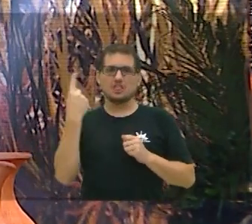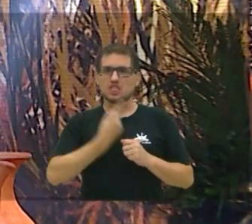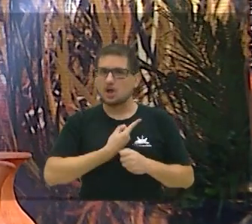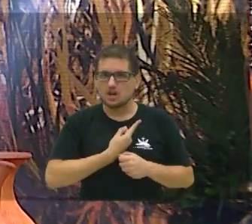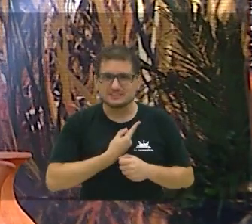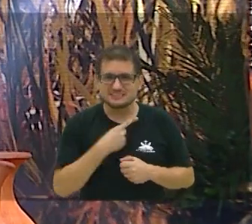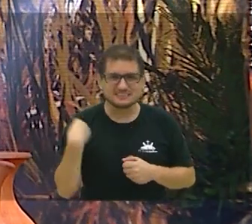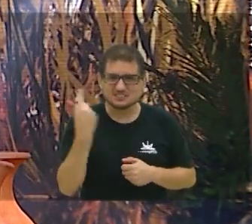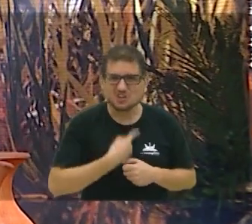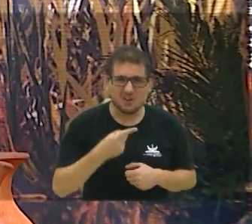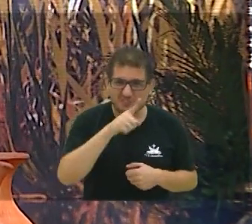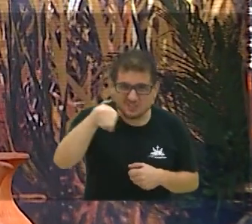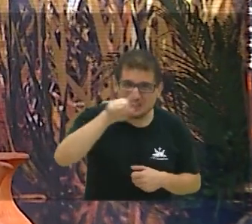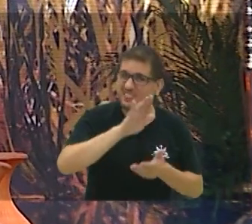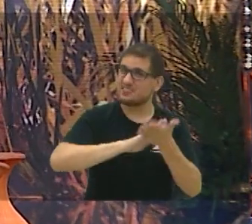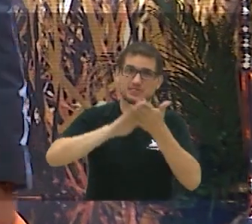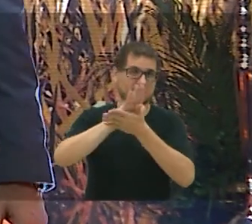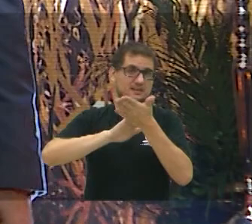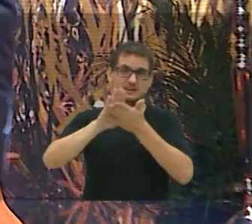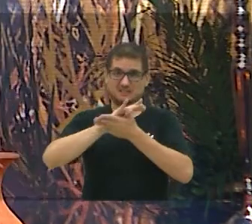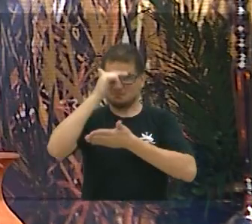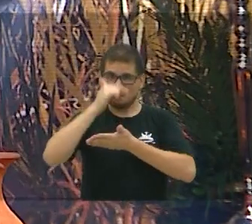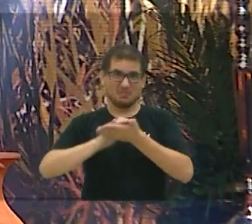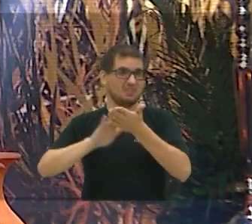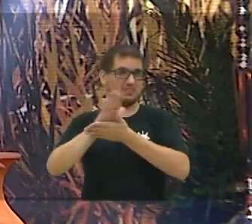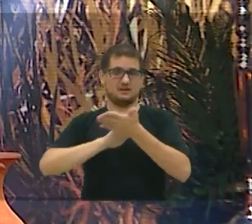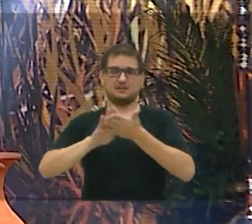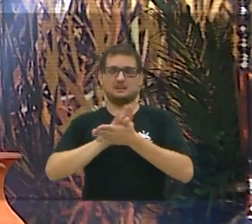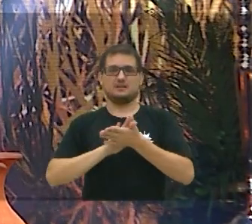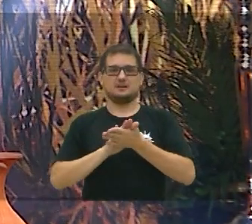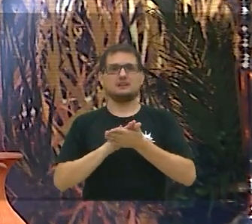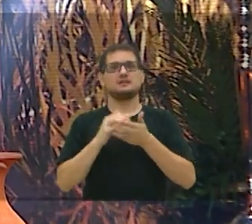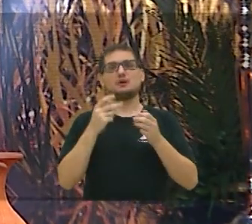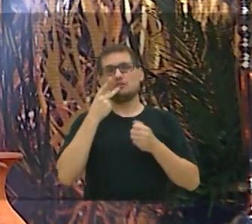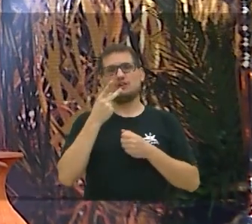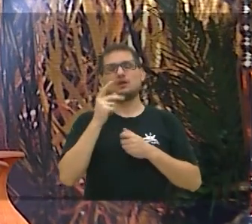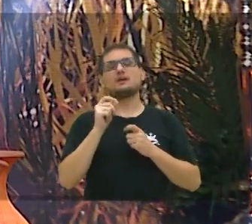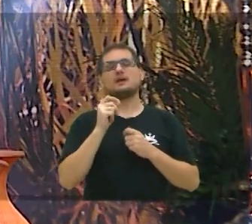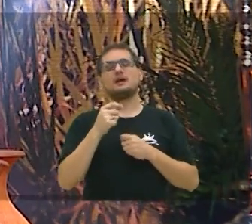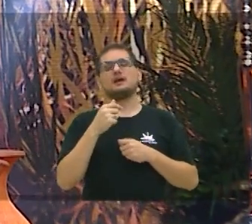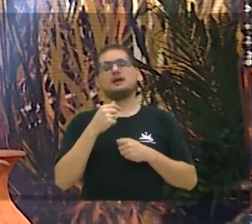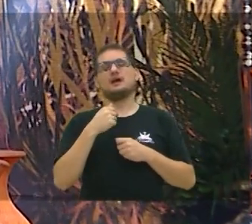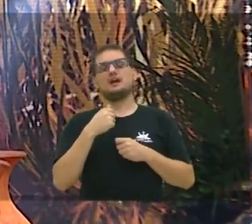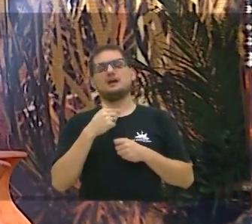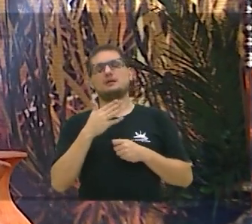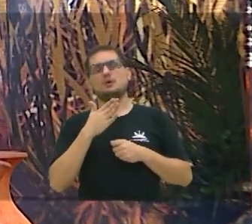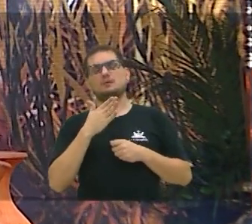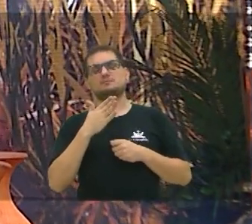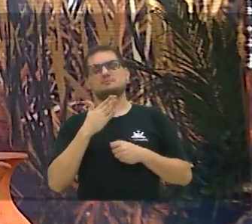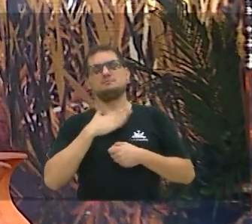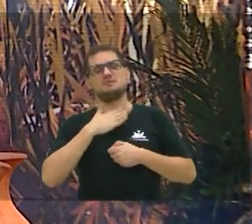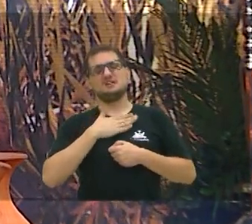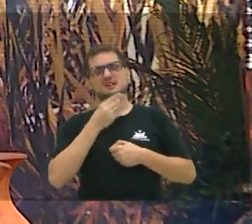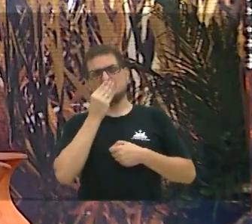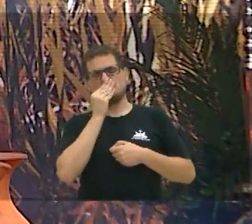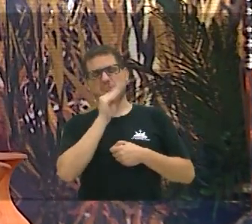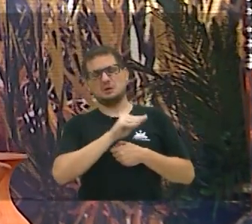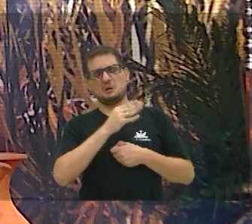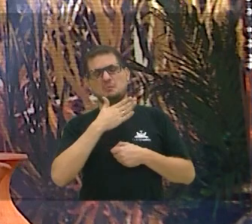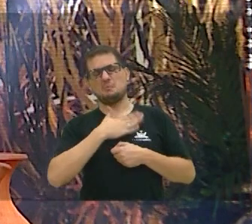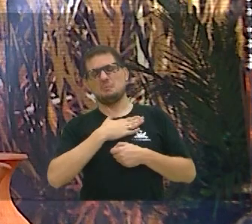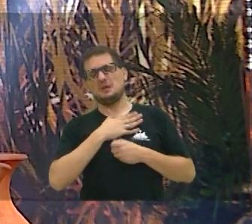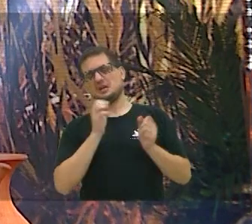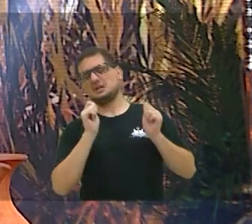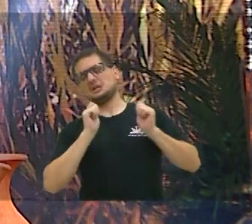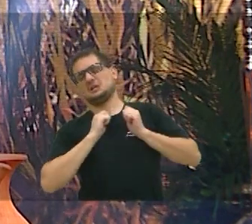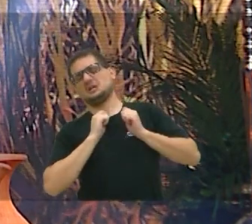nada. Somos. Então diga assim: eu renuncio minha indiferença, eu renuncio minha